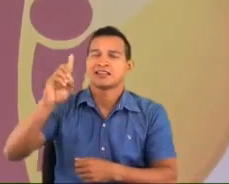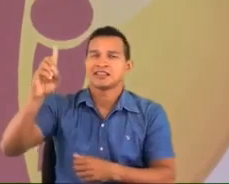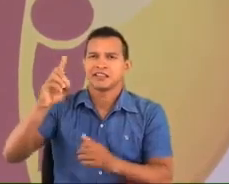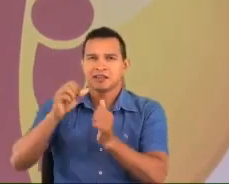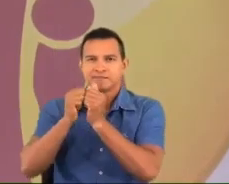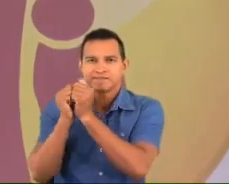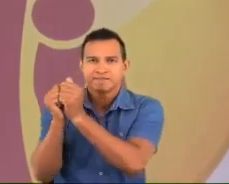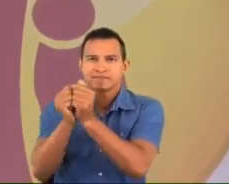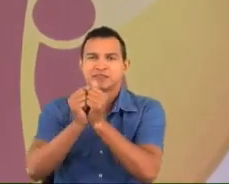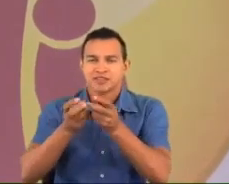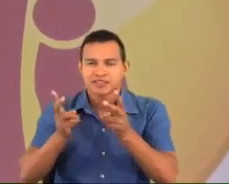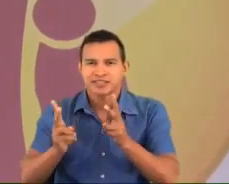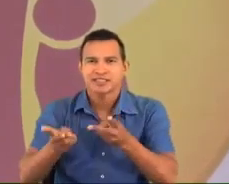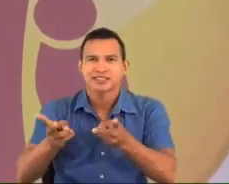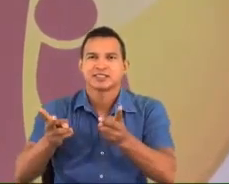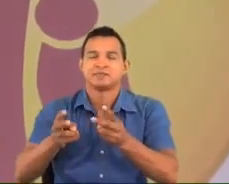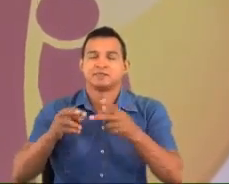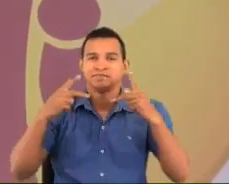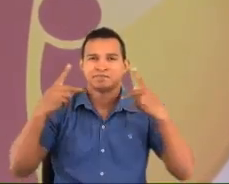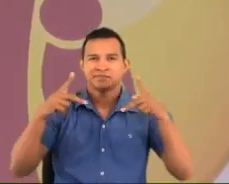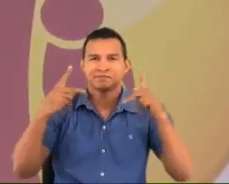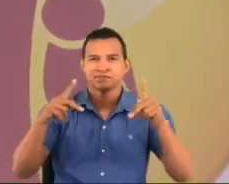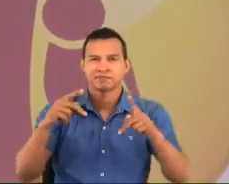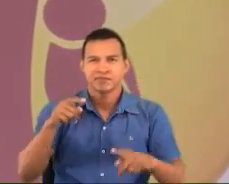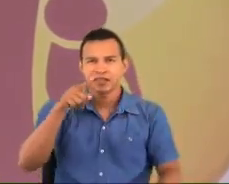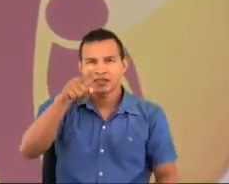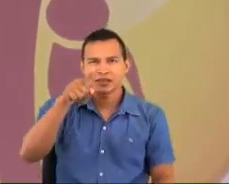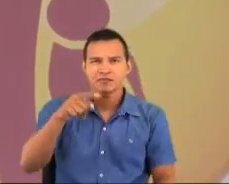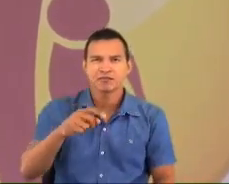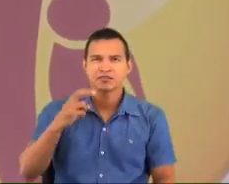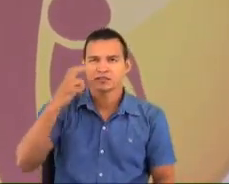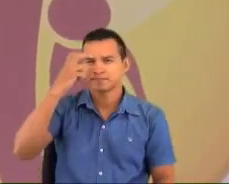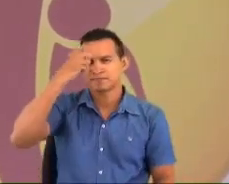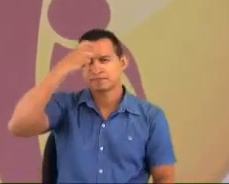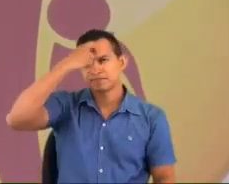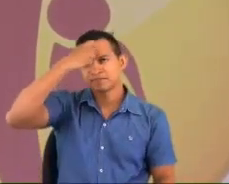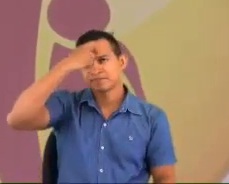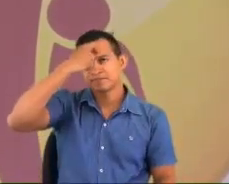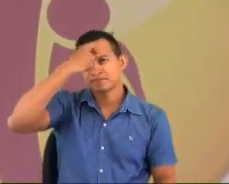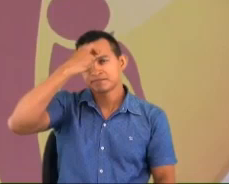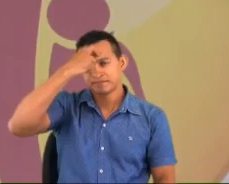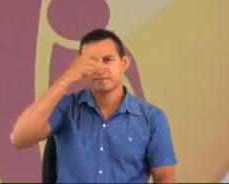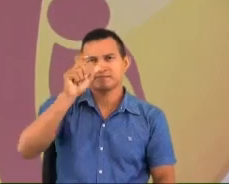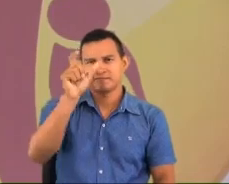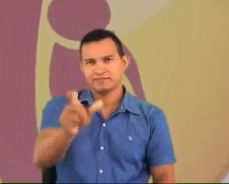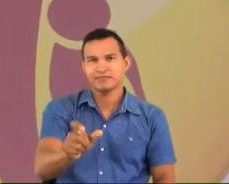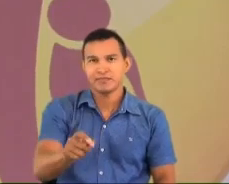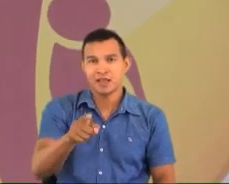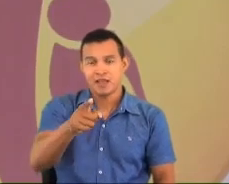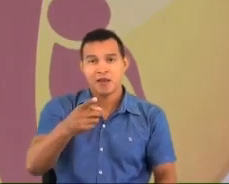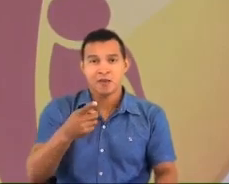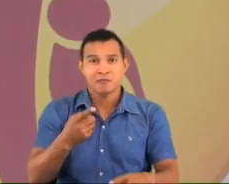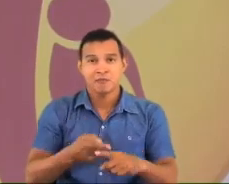conosco. Que essa mensagem fique no seu coração, porque você é um